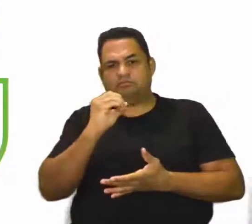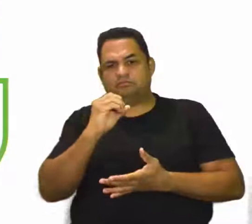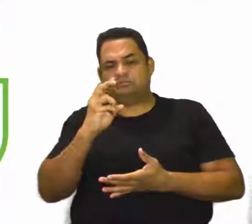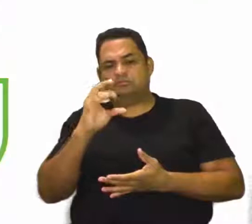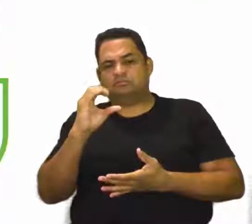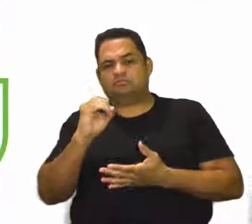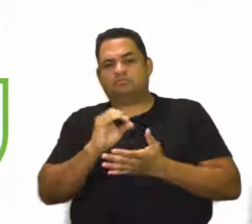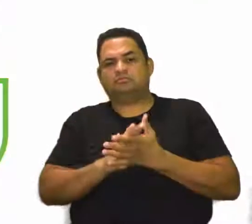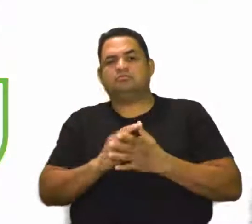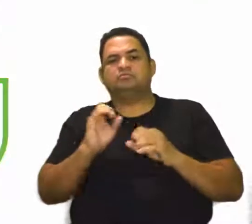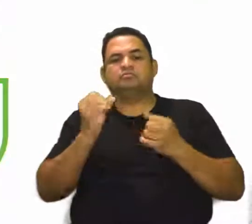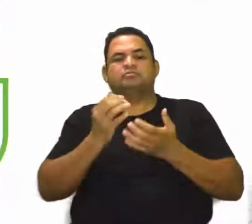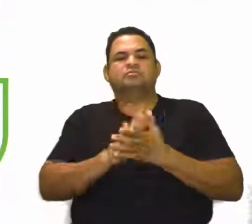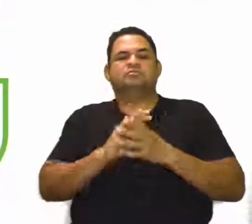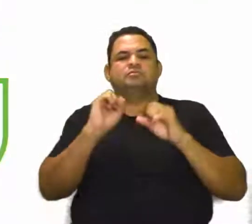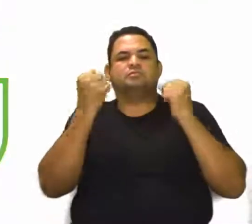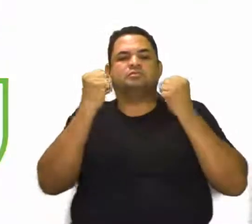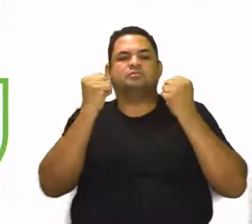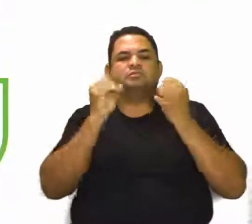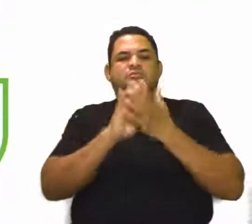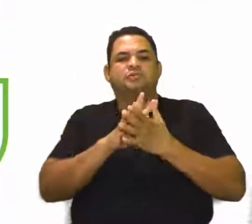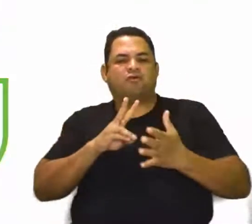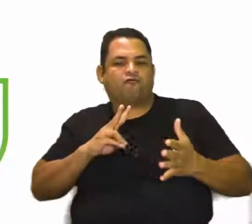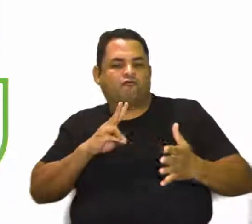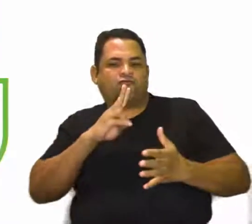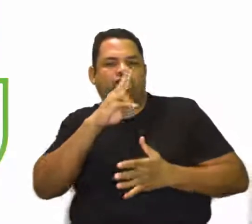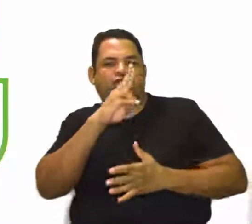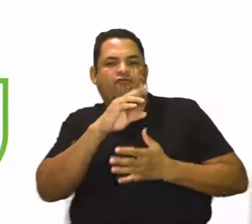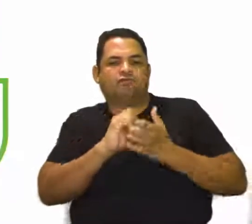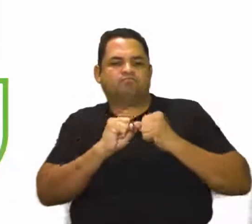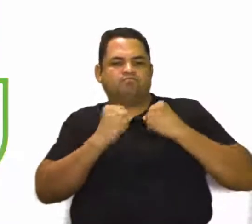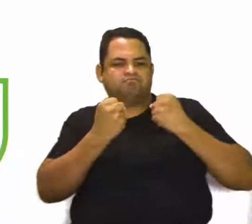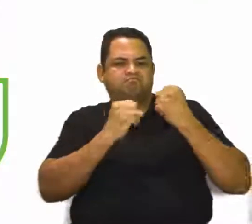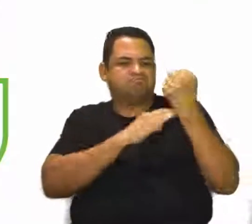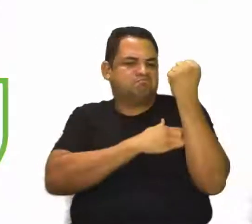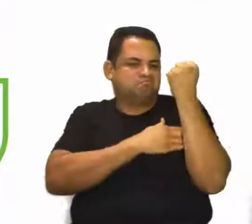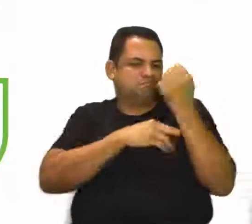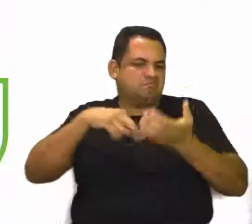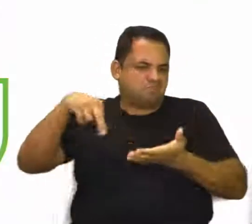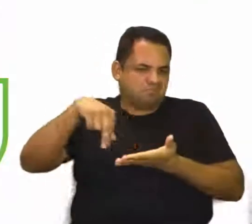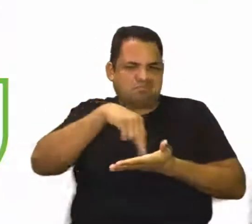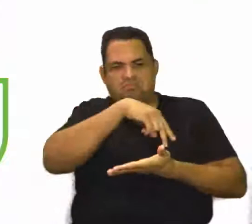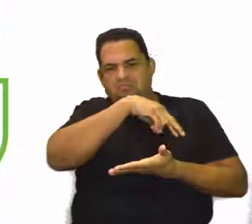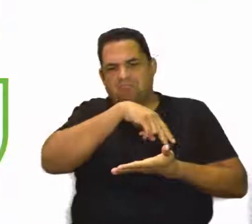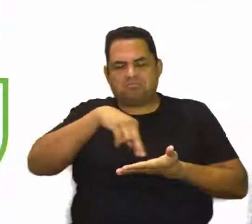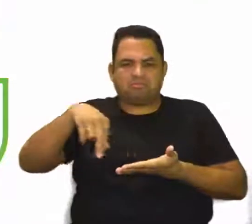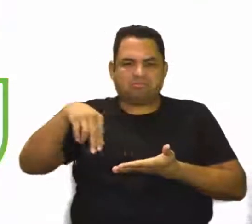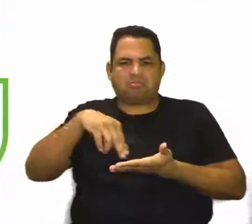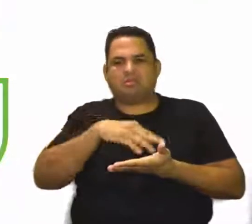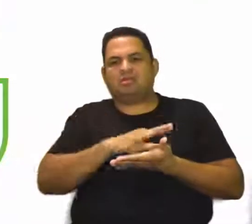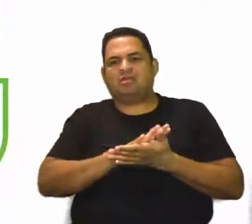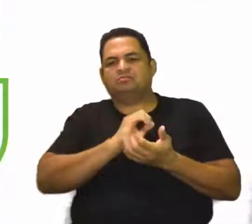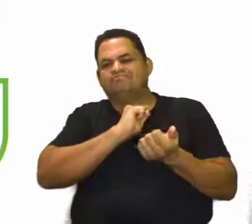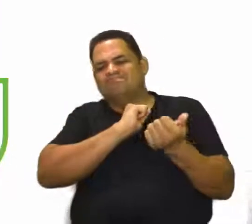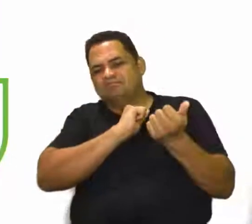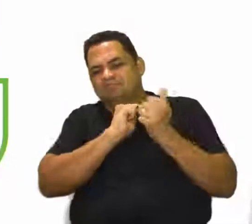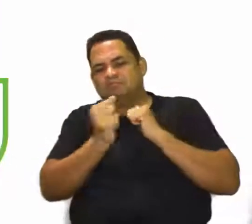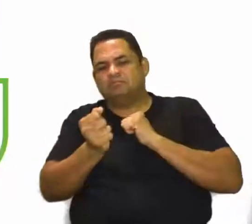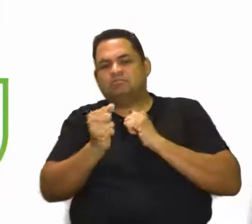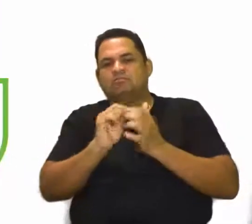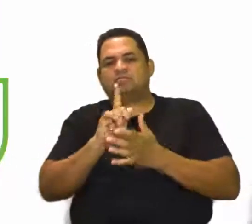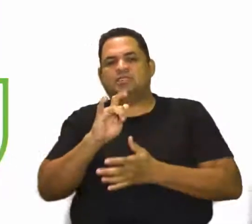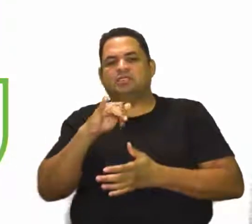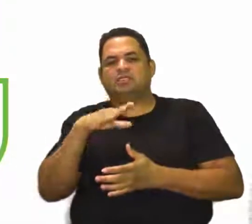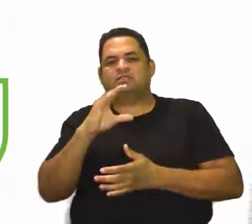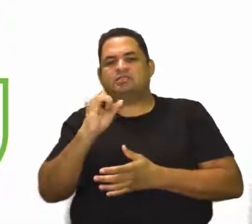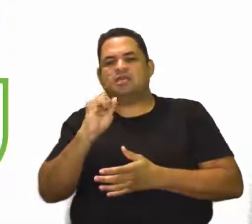20 a 50 minutos. Atividades mais aeróbicas, de força, de resistência muscular, de dança, de